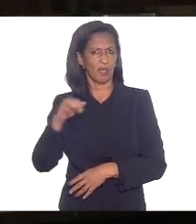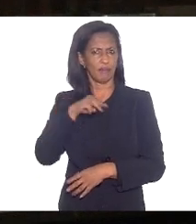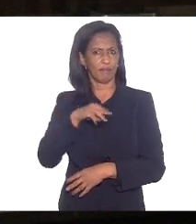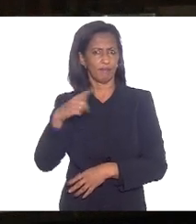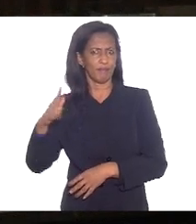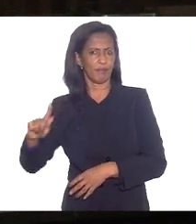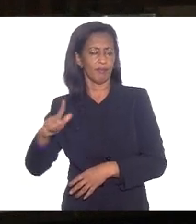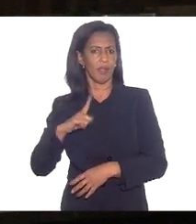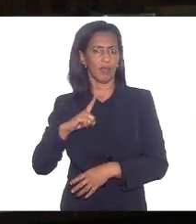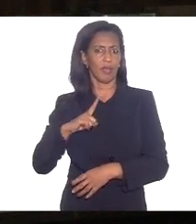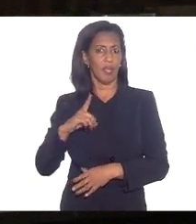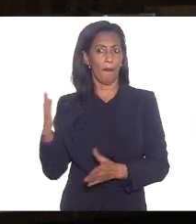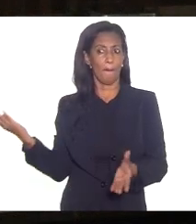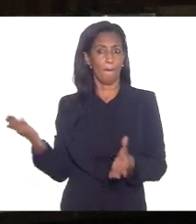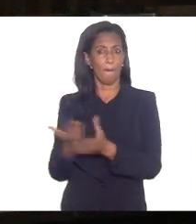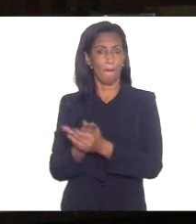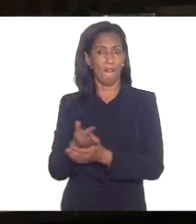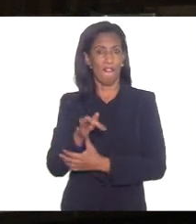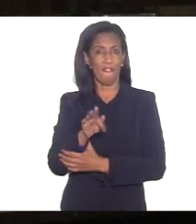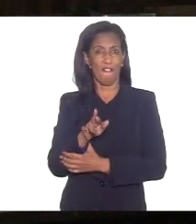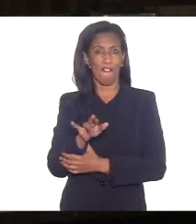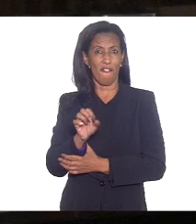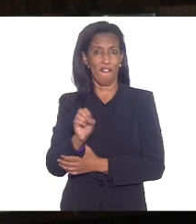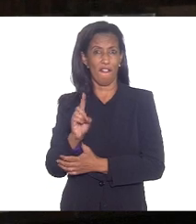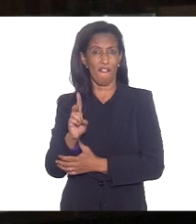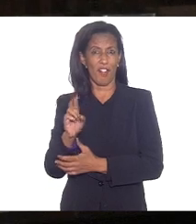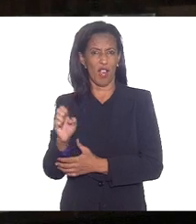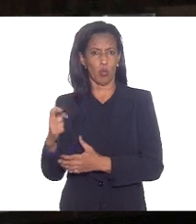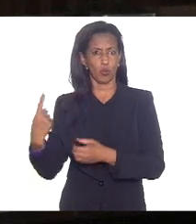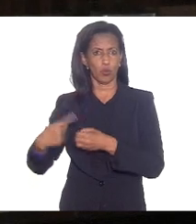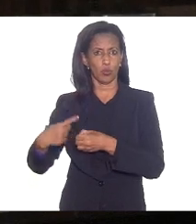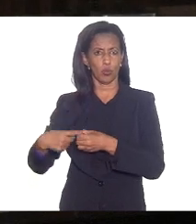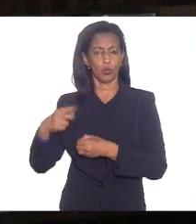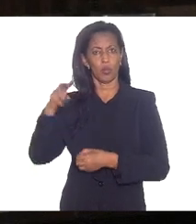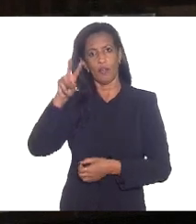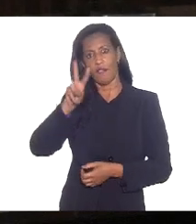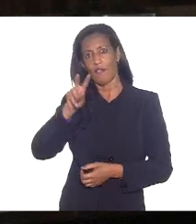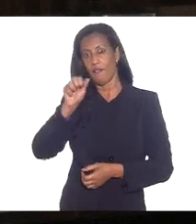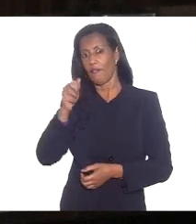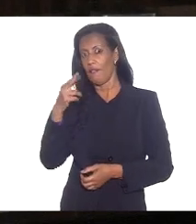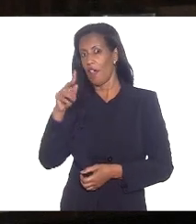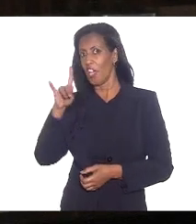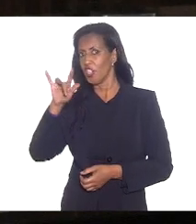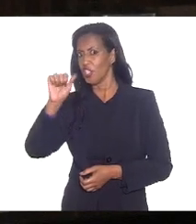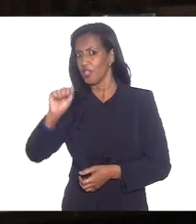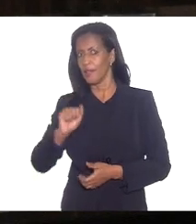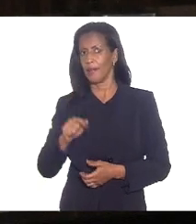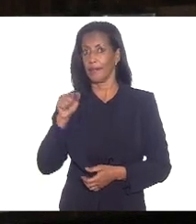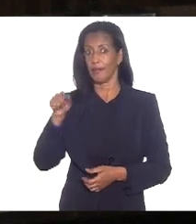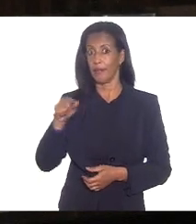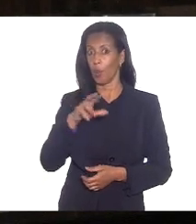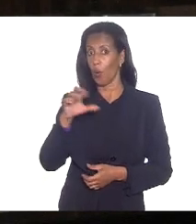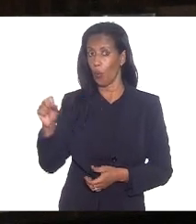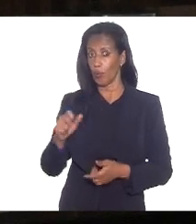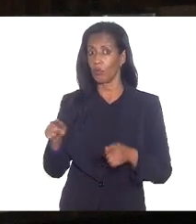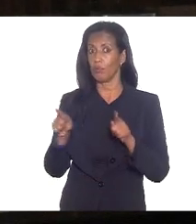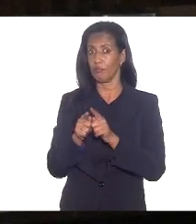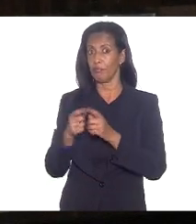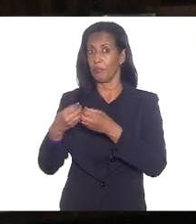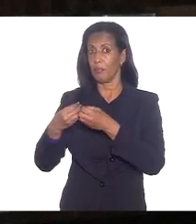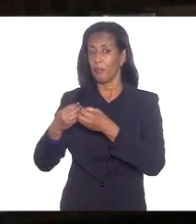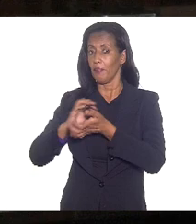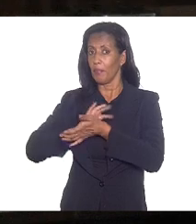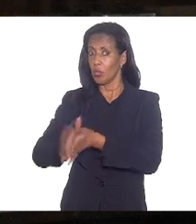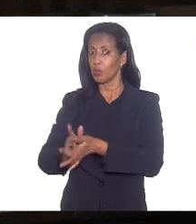um processo de fraude no município de Varginha. E, com isso, prejudicou